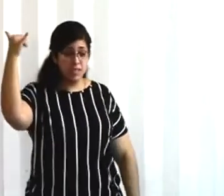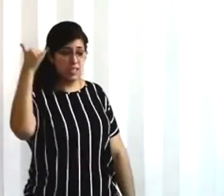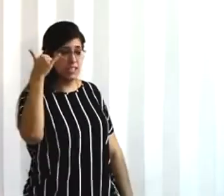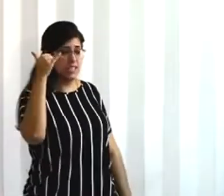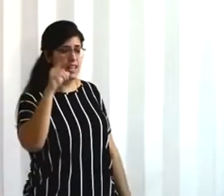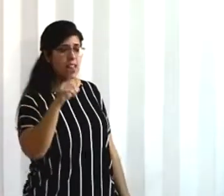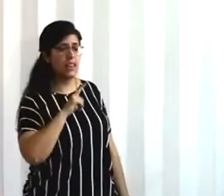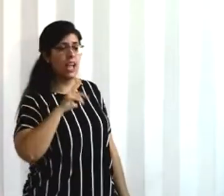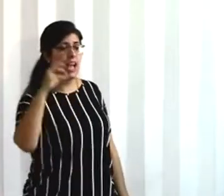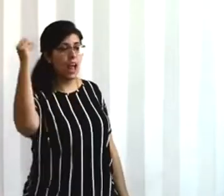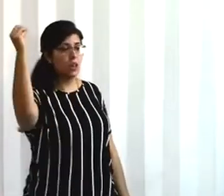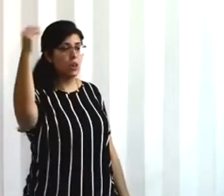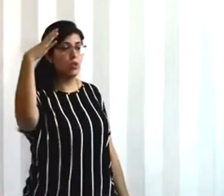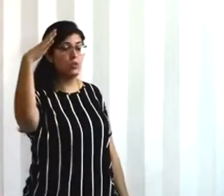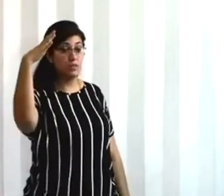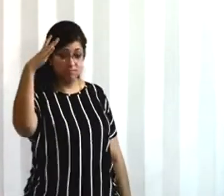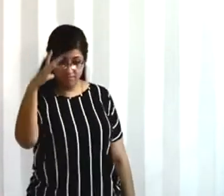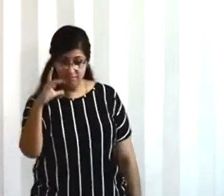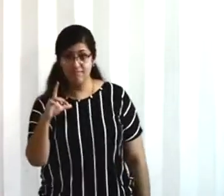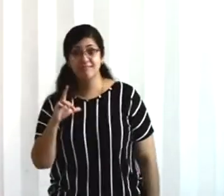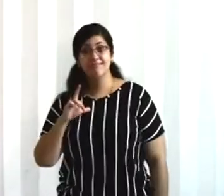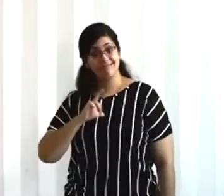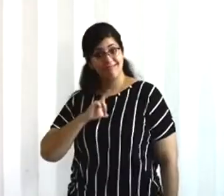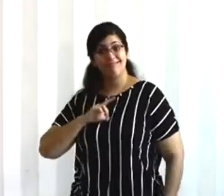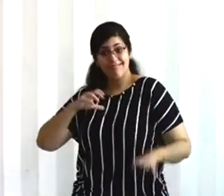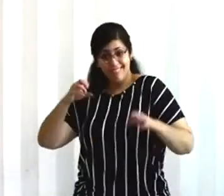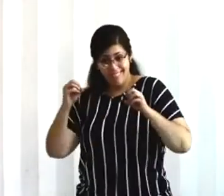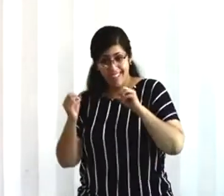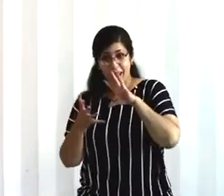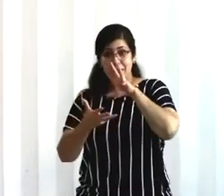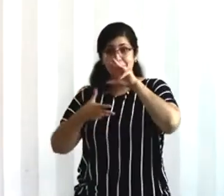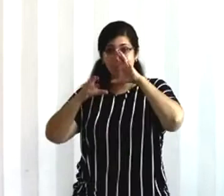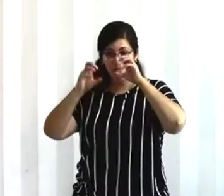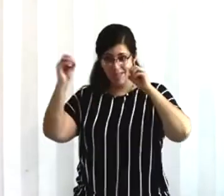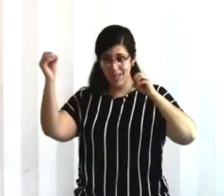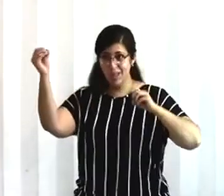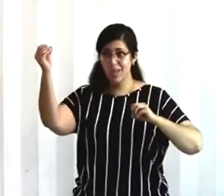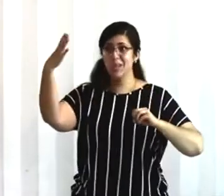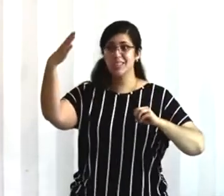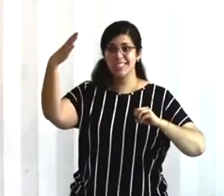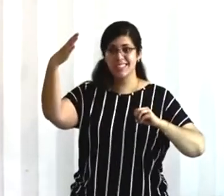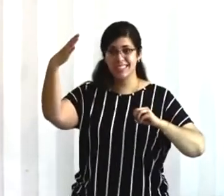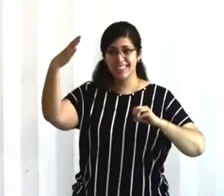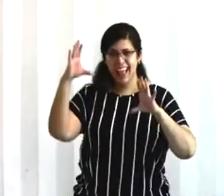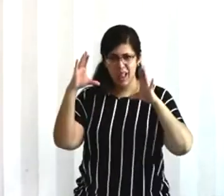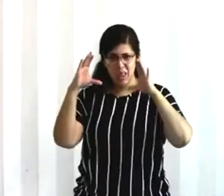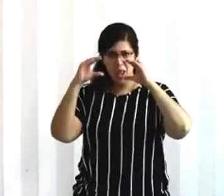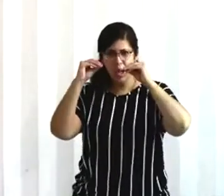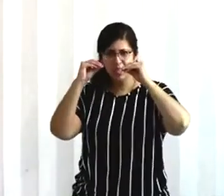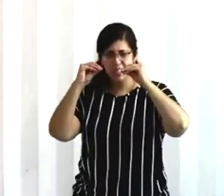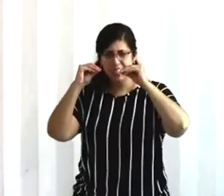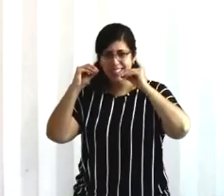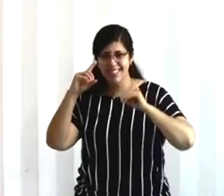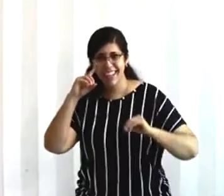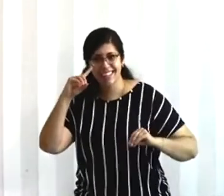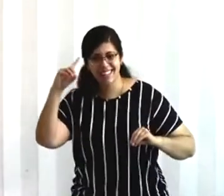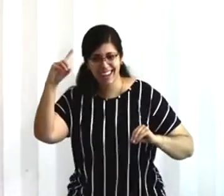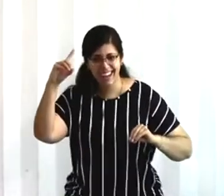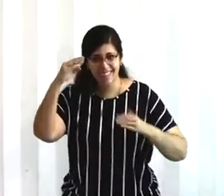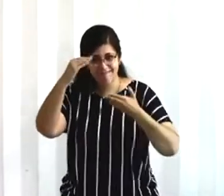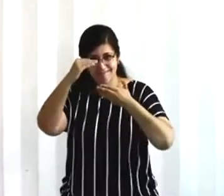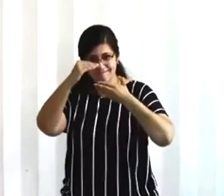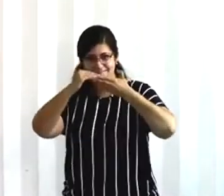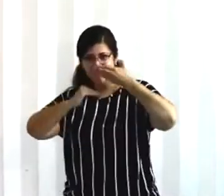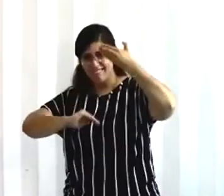houve luz. E essa luz foi justamente para separar as trevas da luz,